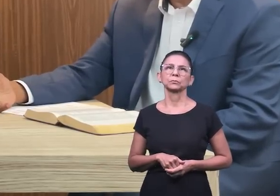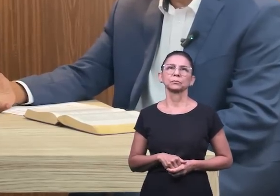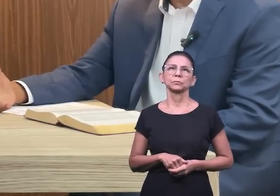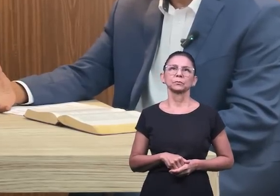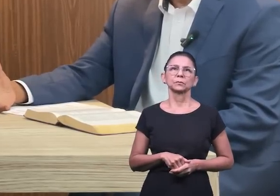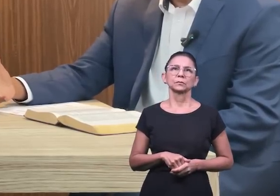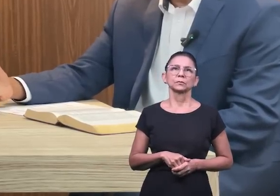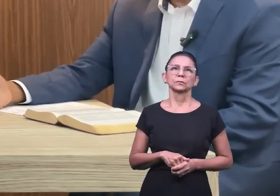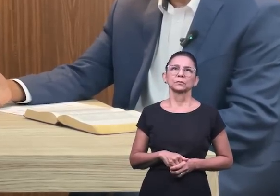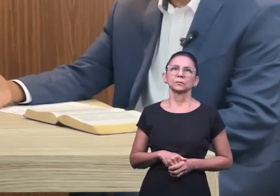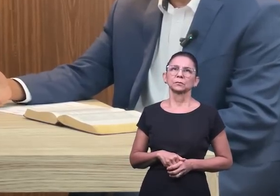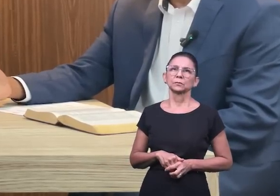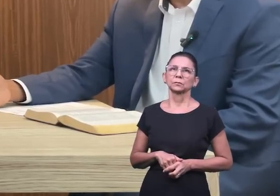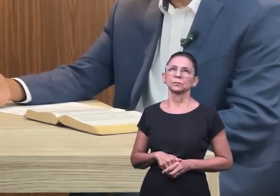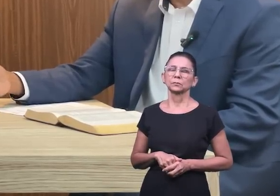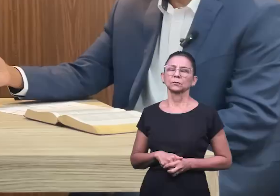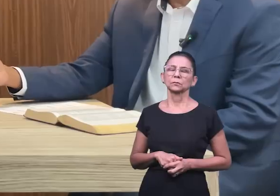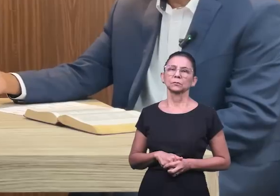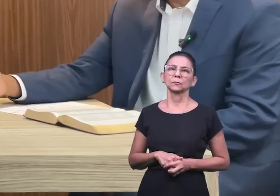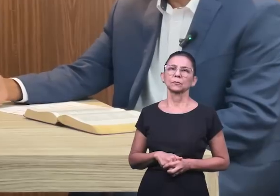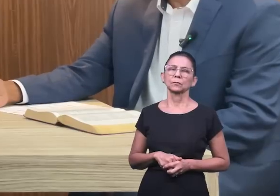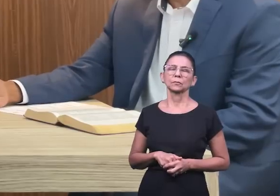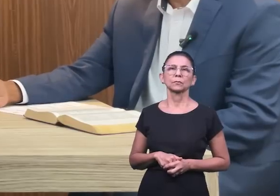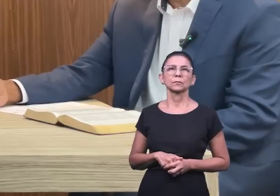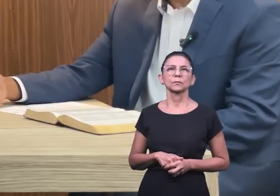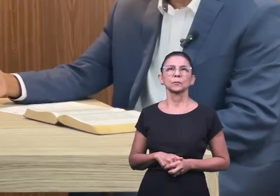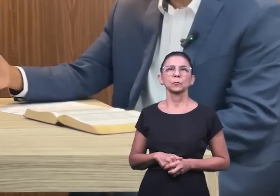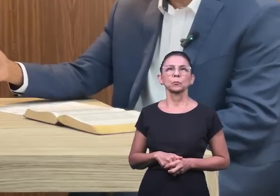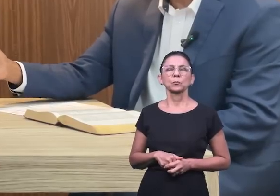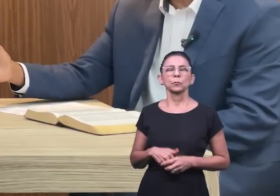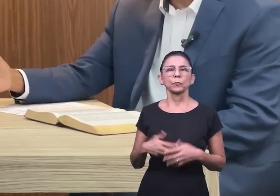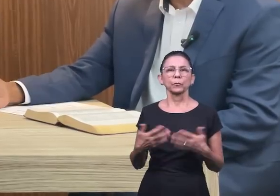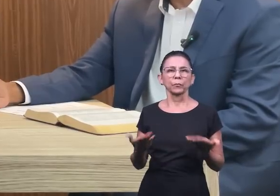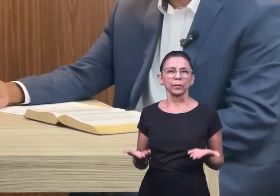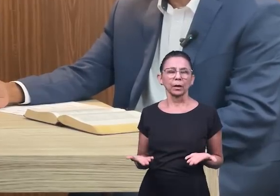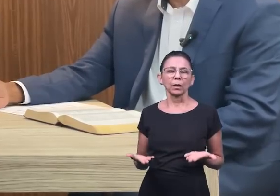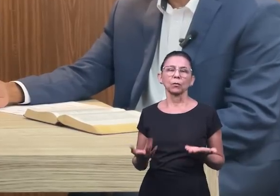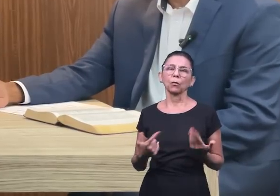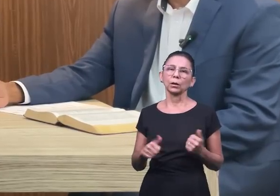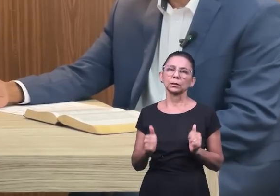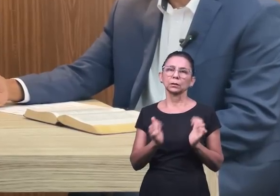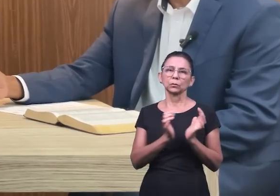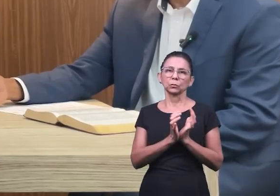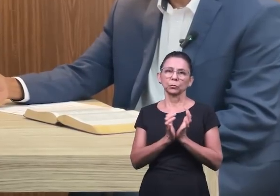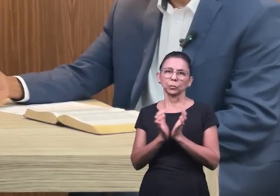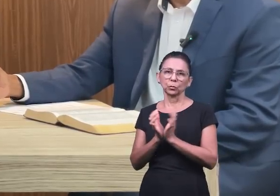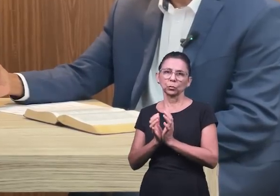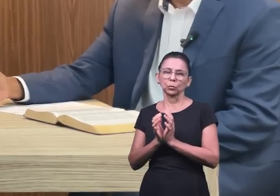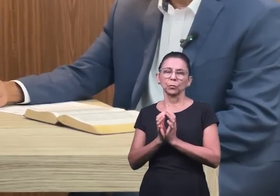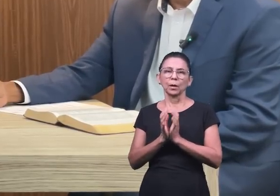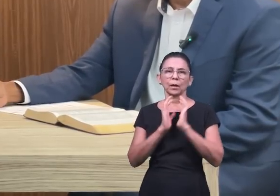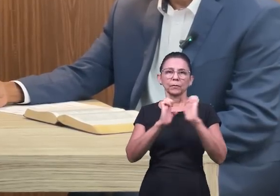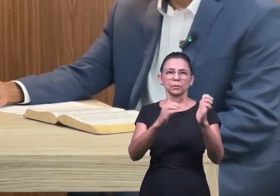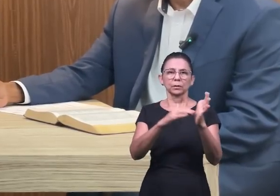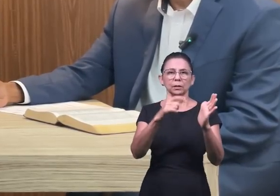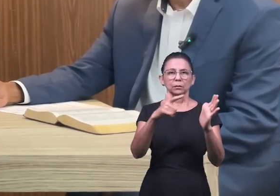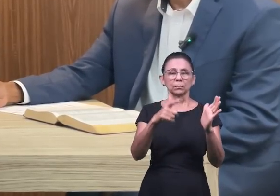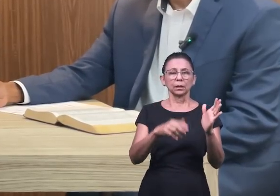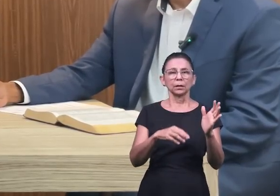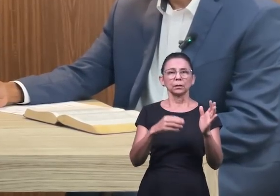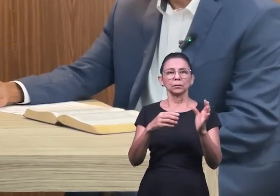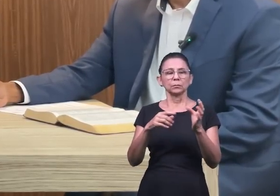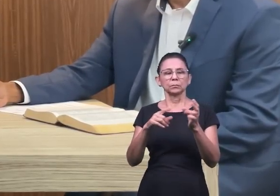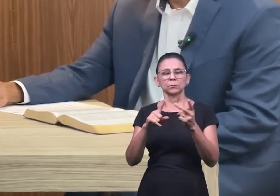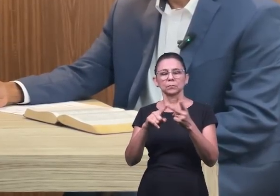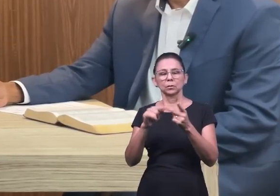sabem usar e o Senhor tem sido com esses valentes. Nenhum dos nossos valentes tem voltado derrotado. Com certeza. E nós não lembramos os dois